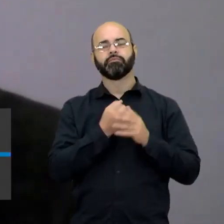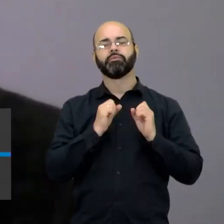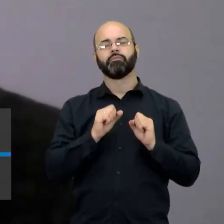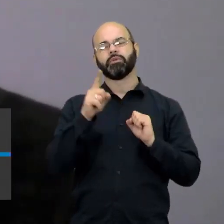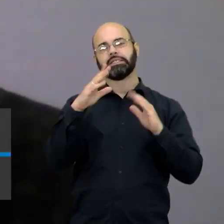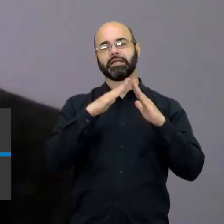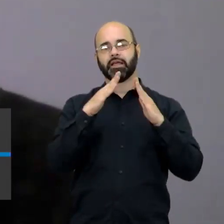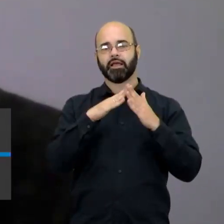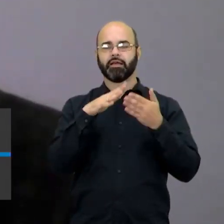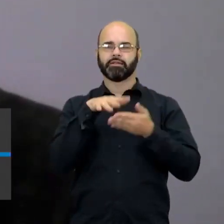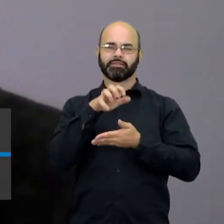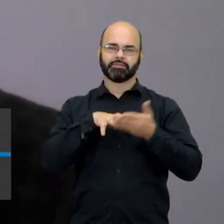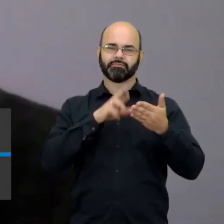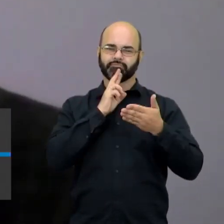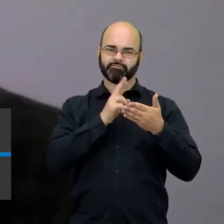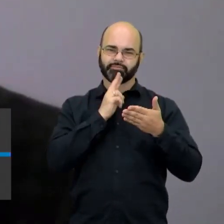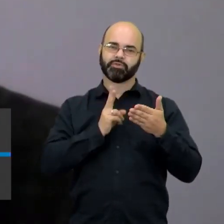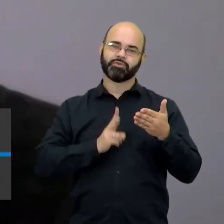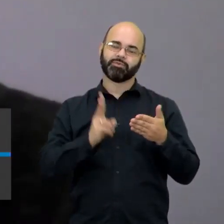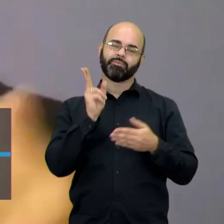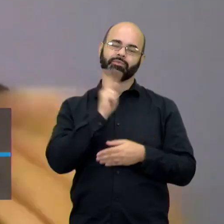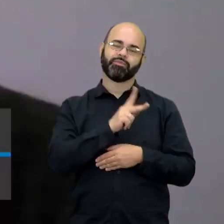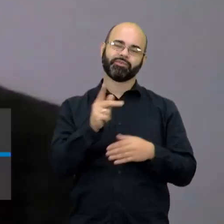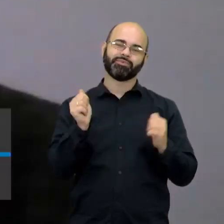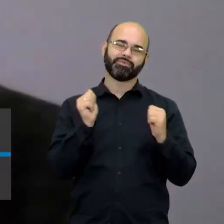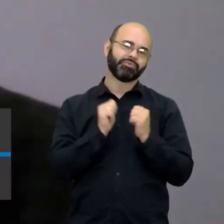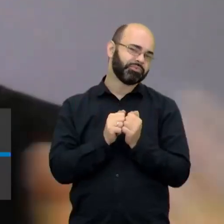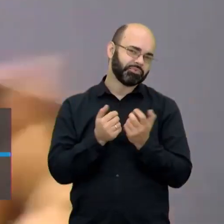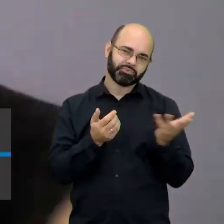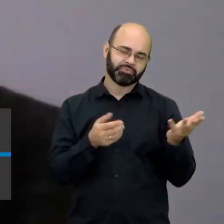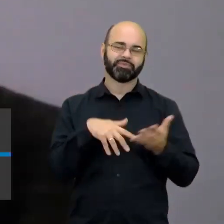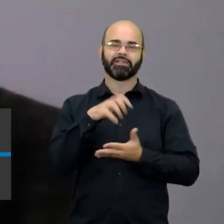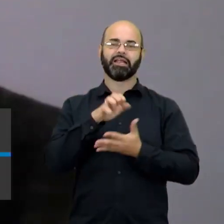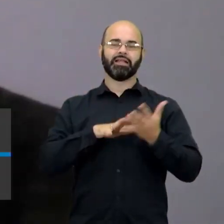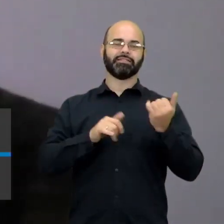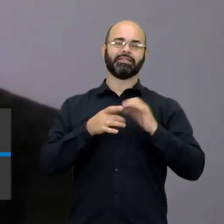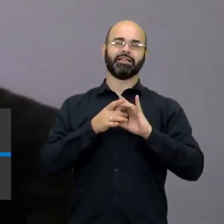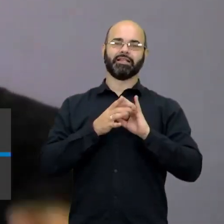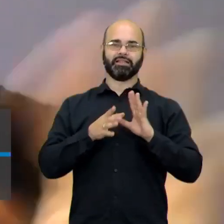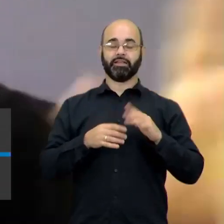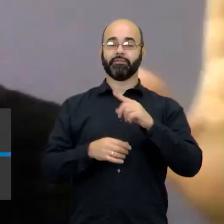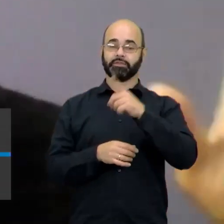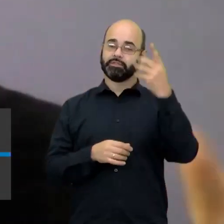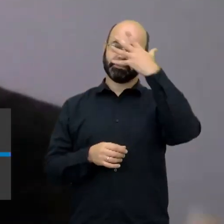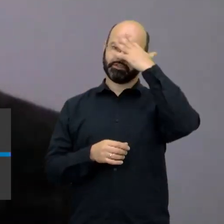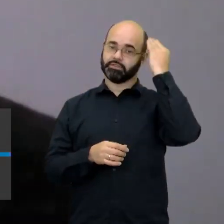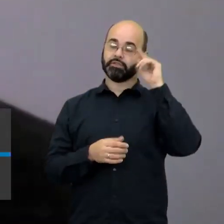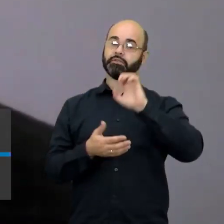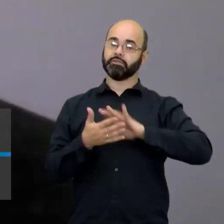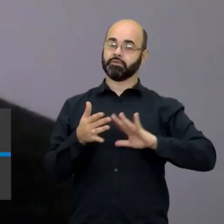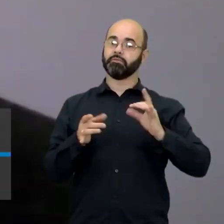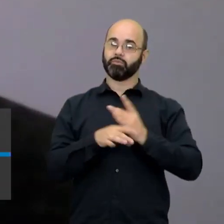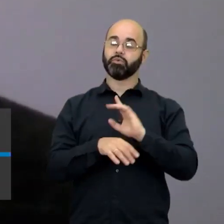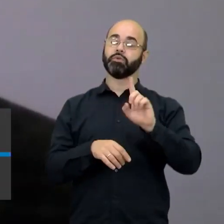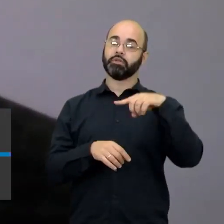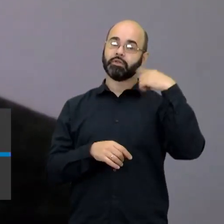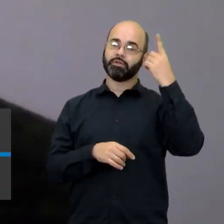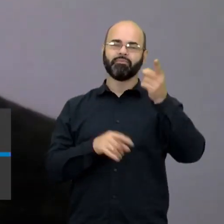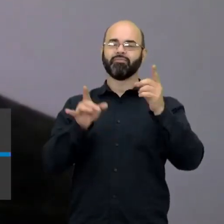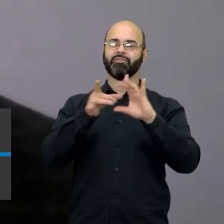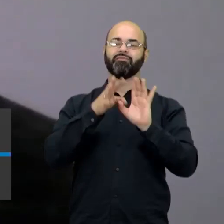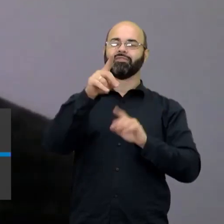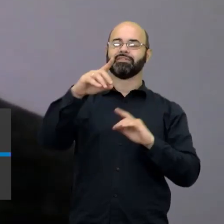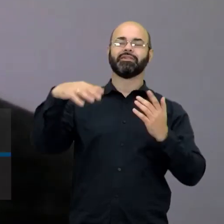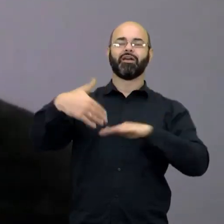aí na sua casa, juntamente com o professor, tá certo? E fazer a tarefa. Não esqueça de fazer a tarefa e depois você pode empinar